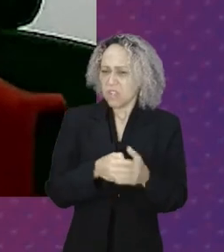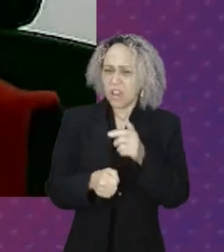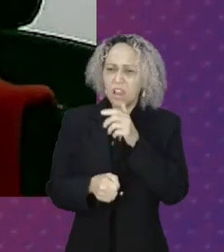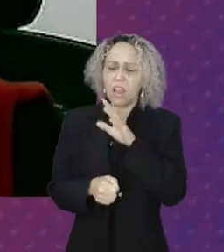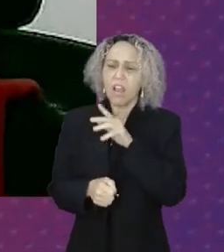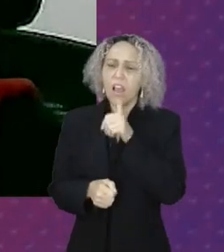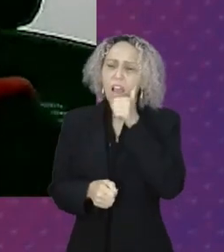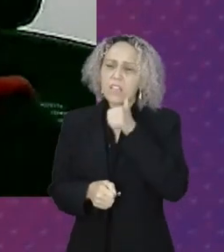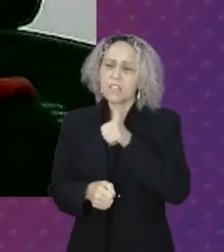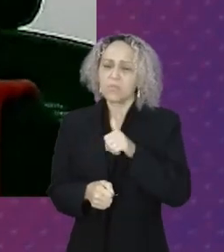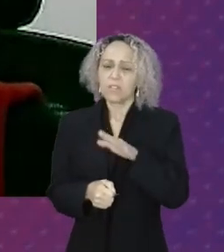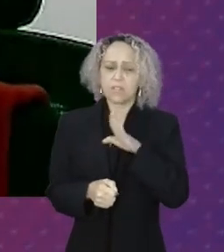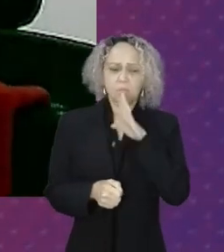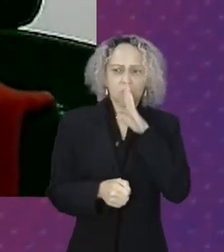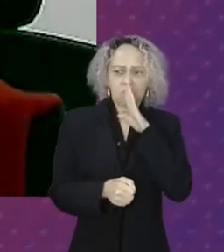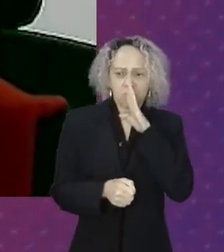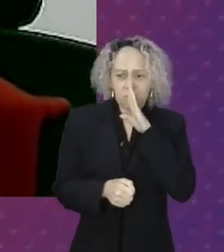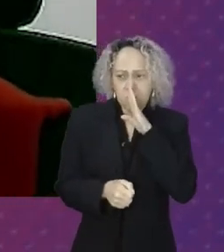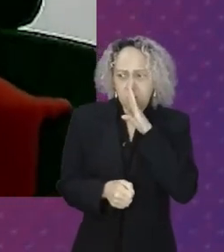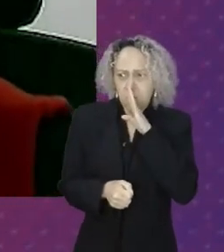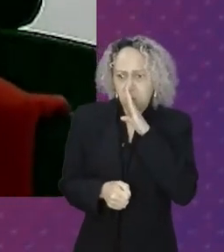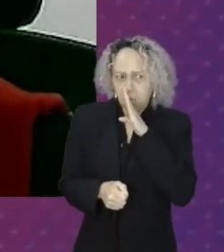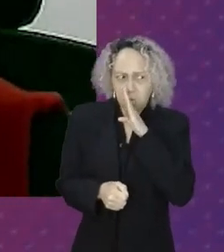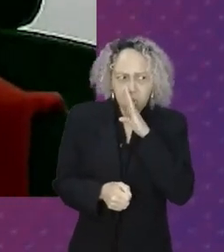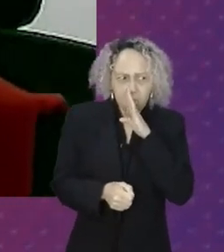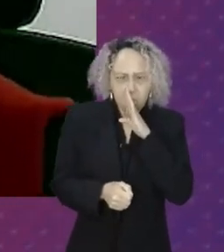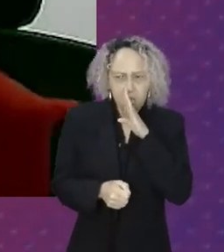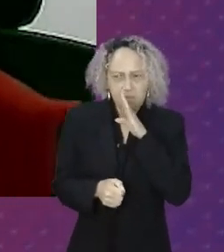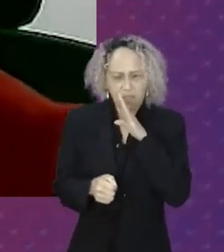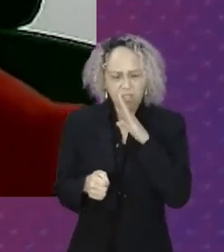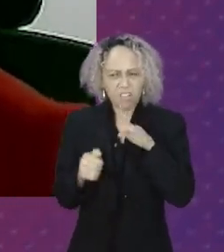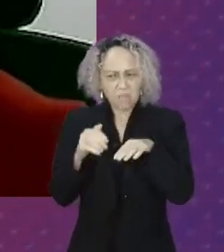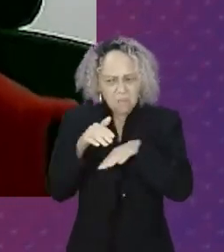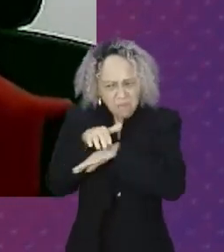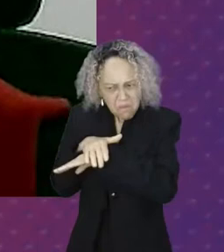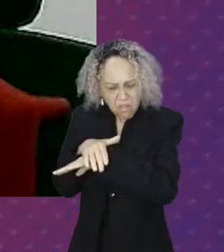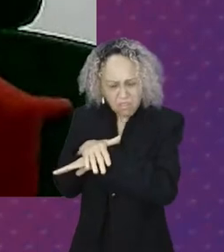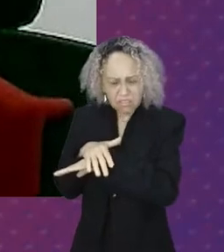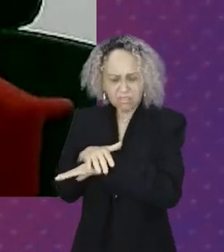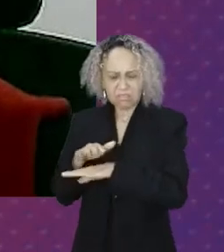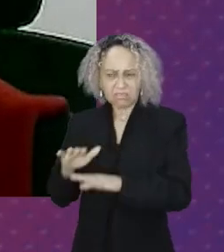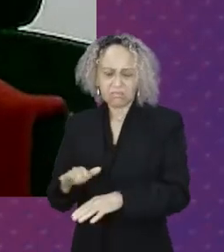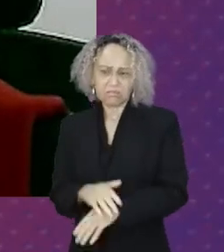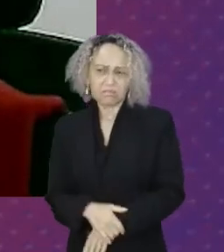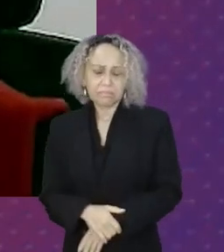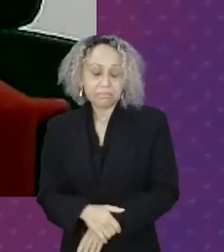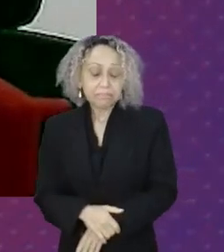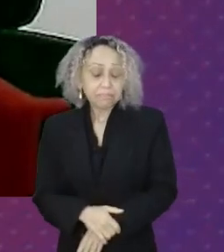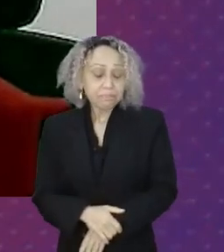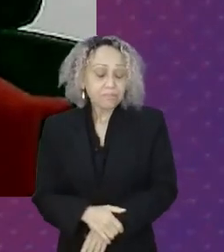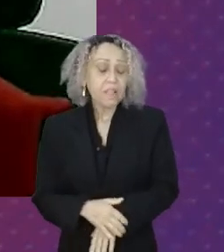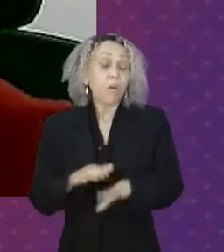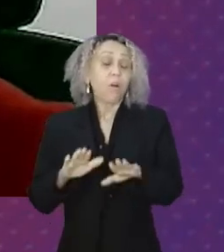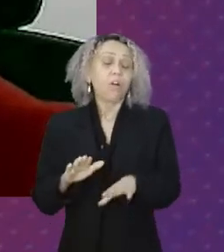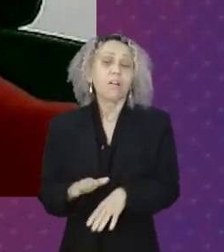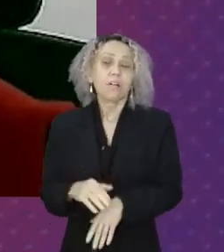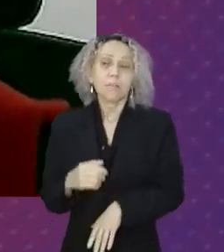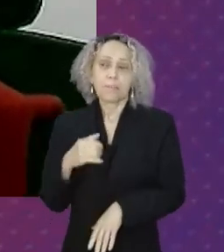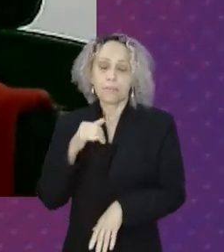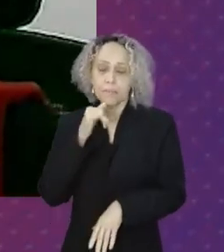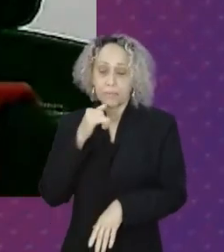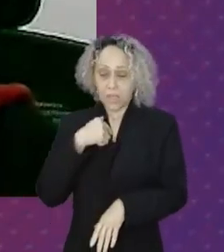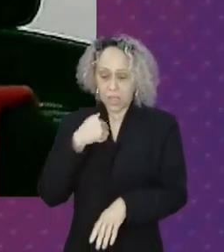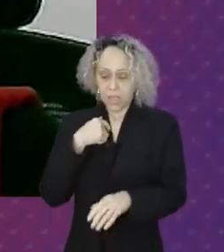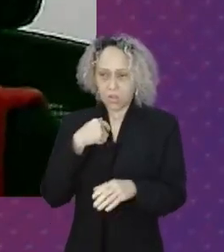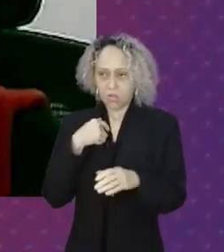as vezes que eu falava, o presidente da Câmara fazia um